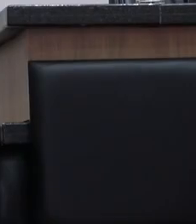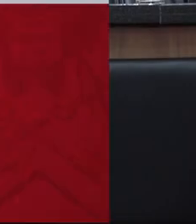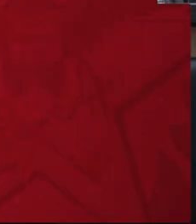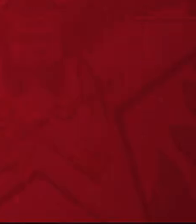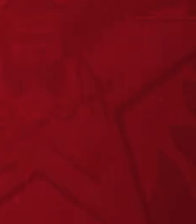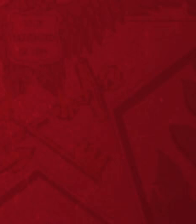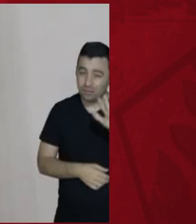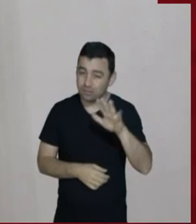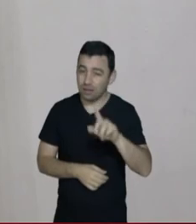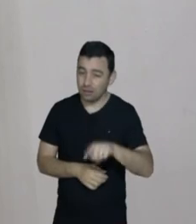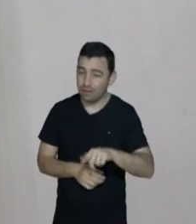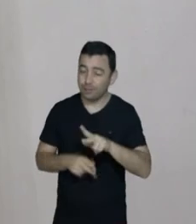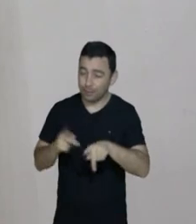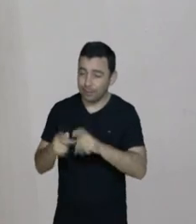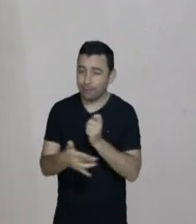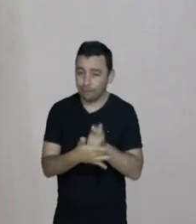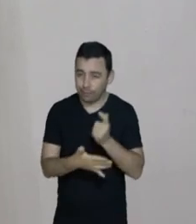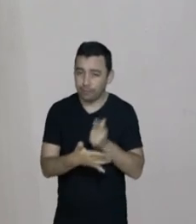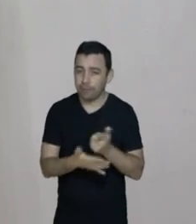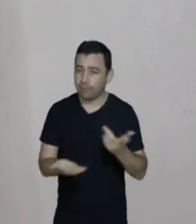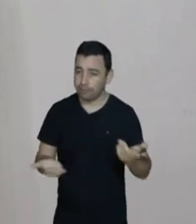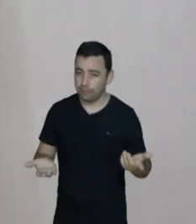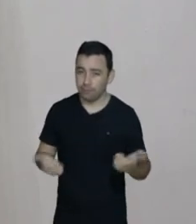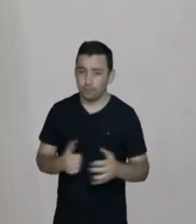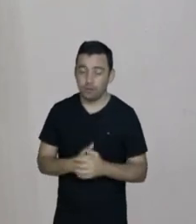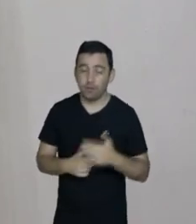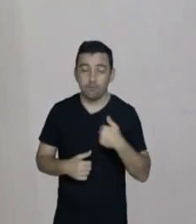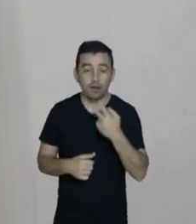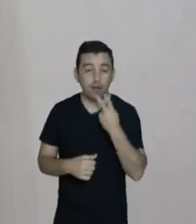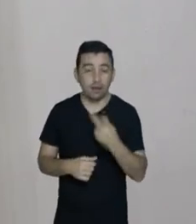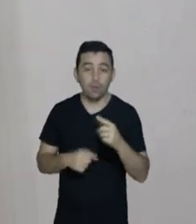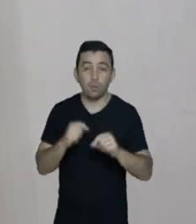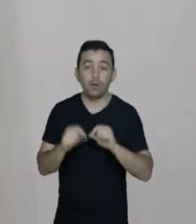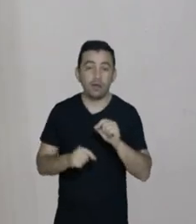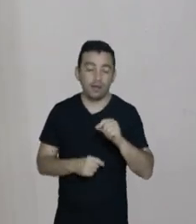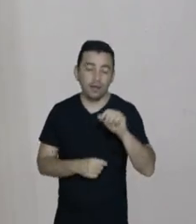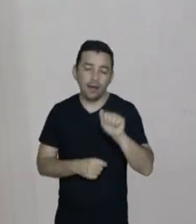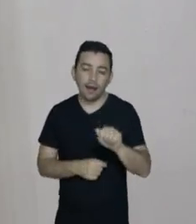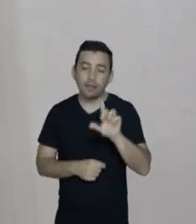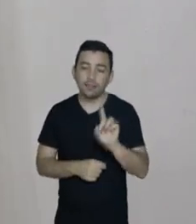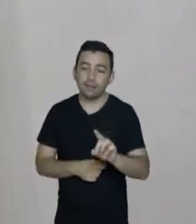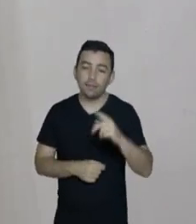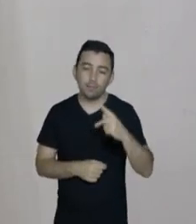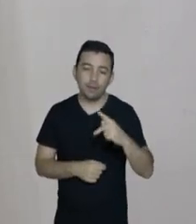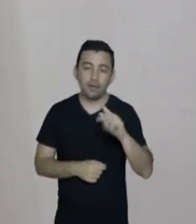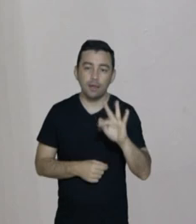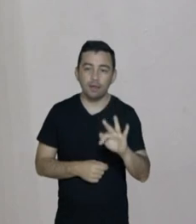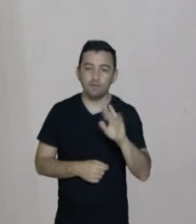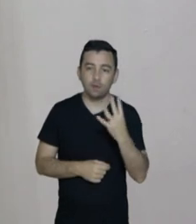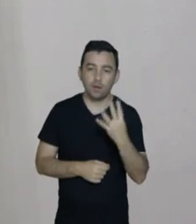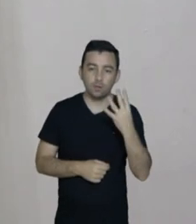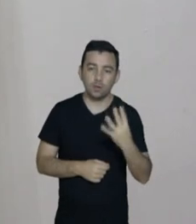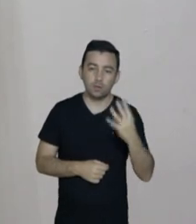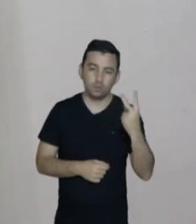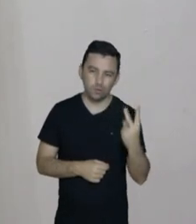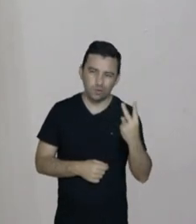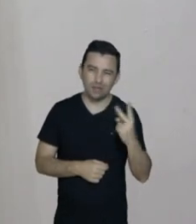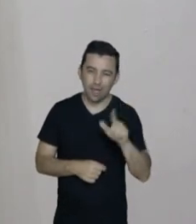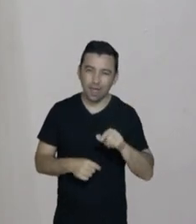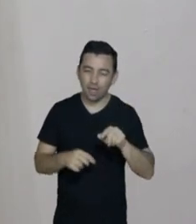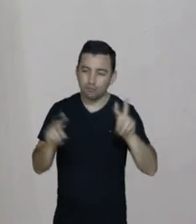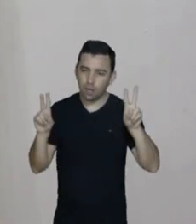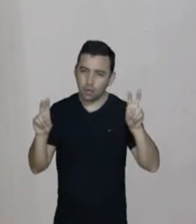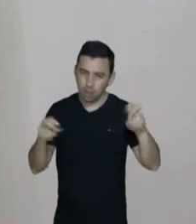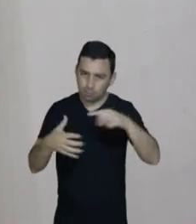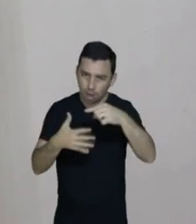Lucas Neves e hoje eu venho aqui para falar a respeito da adpf 442 é uma pauta que está em discussão